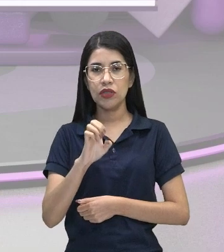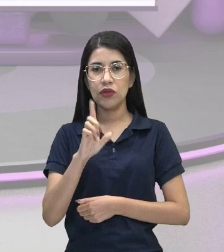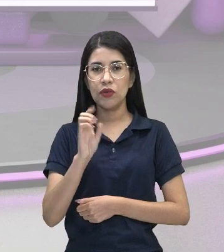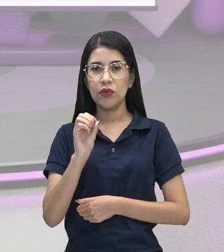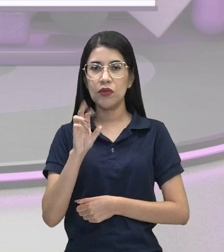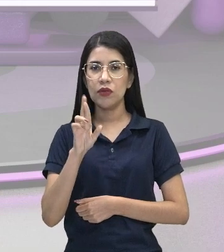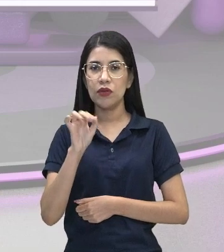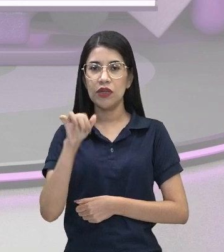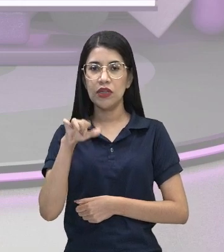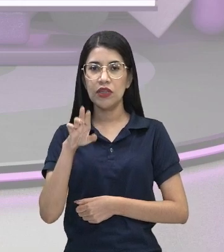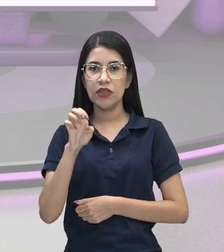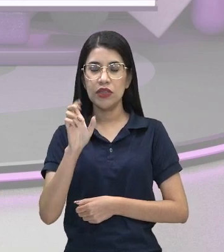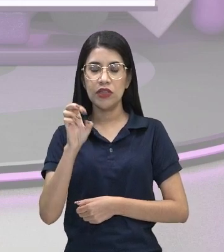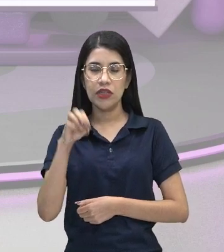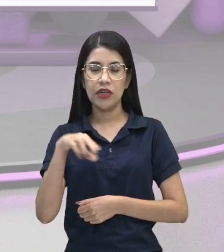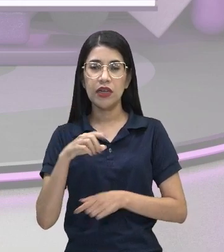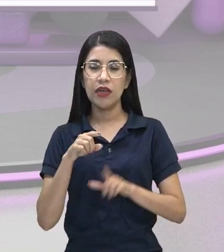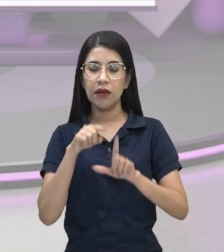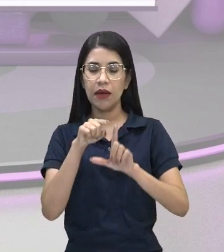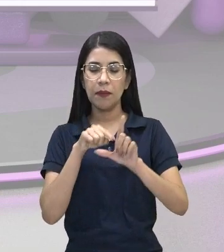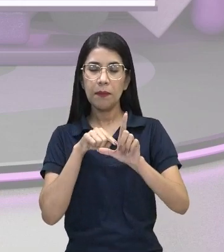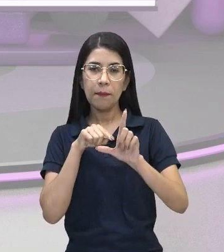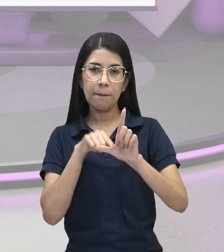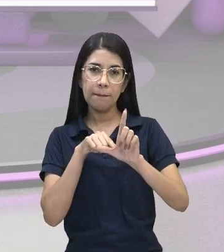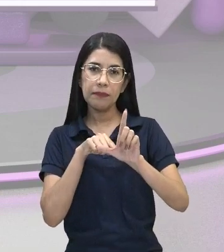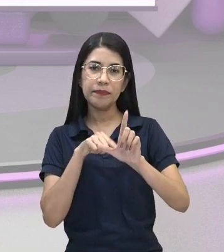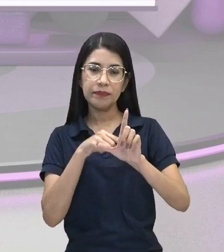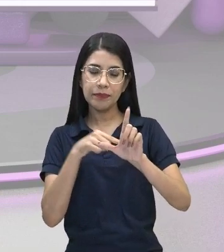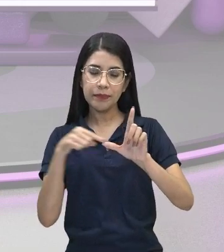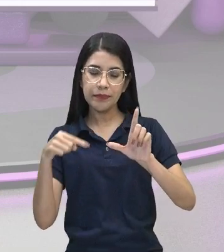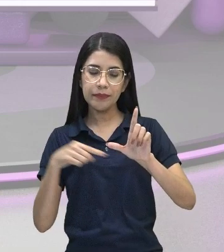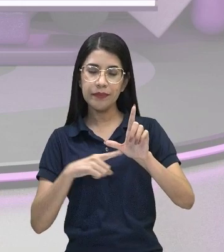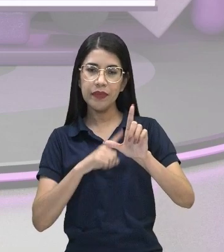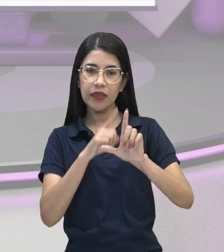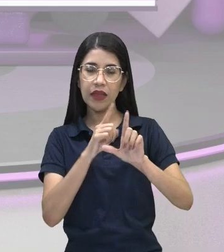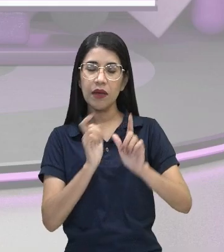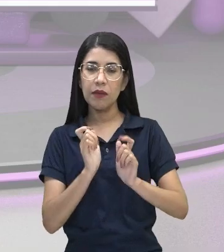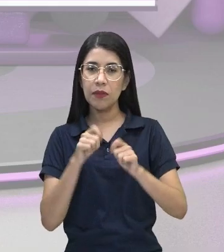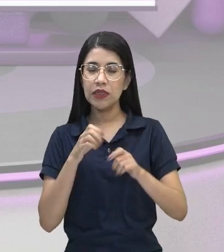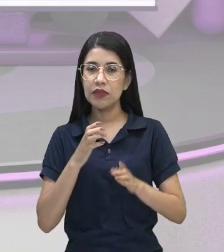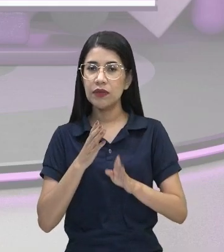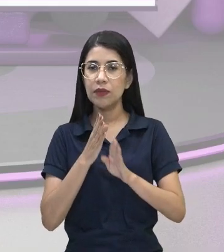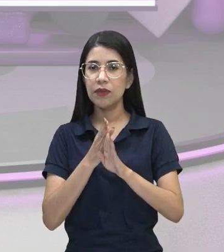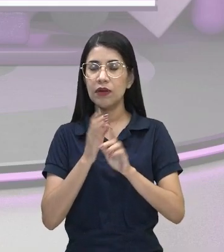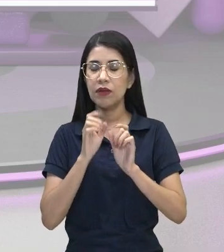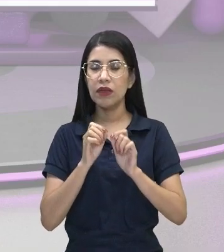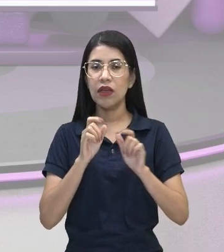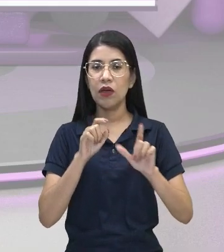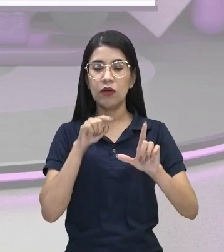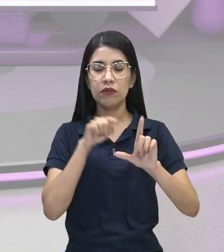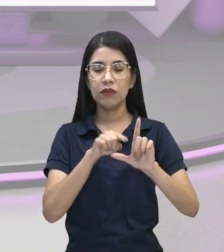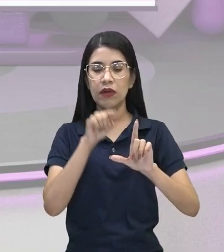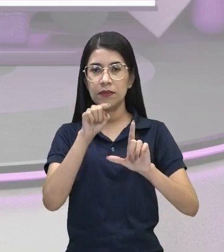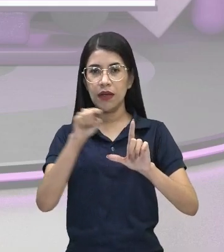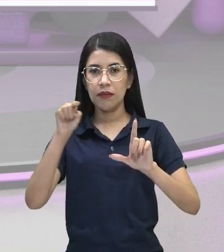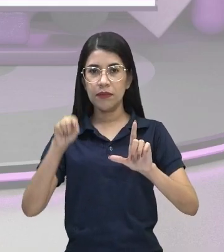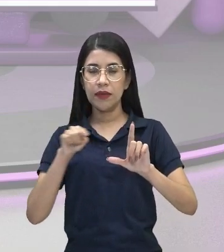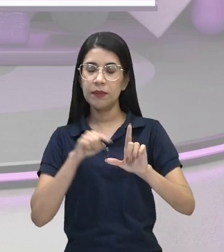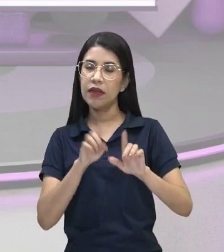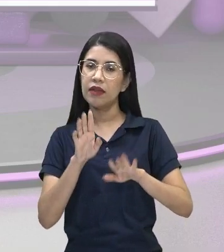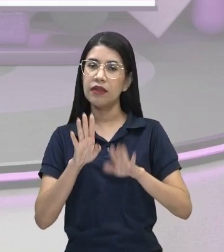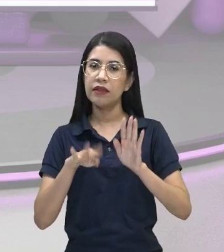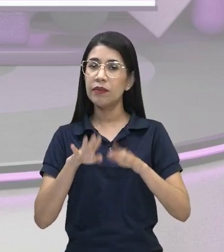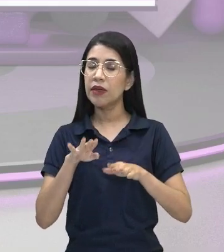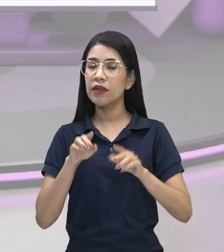a partir desse ponto de origem que a gente vai determinar, que a gente pode, na verdade, determinar, né, a posição dos pontos dependendo do que a